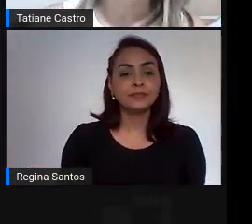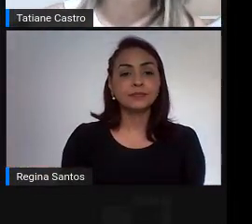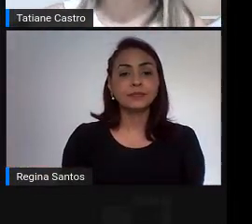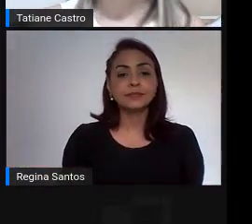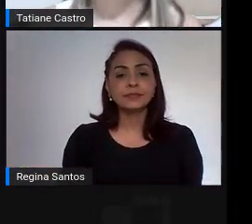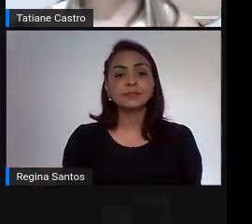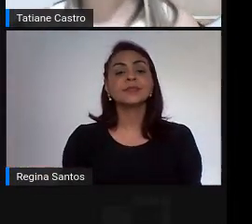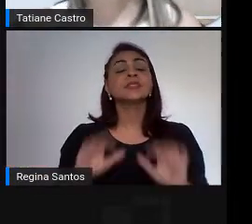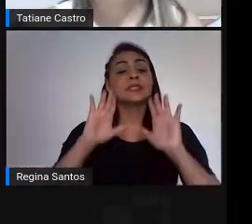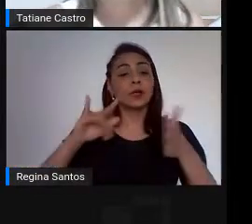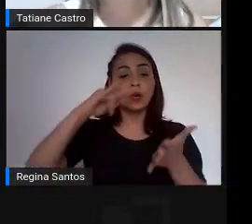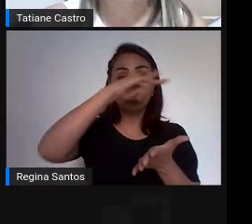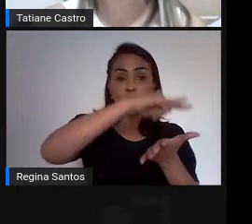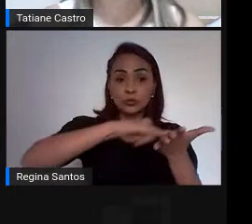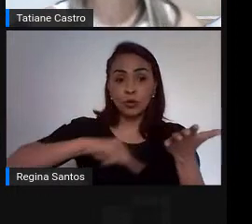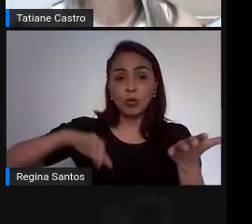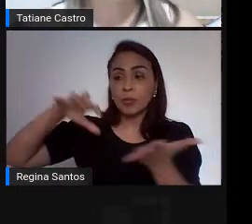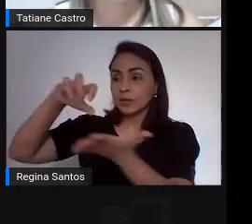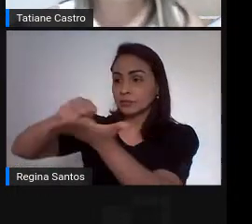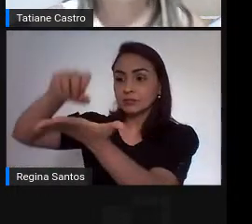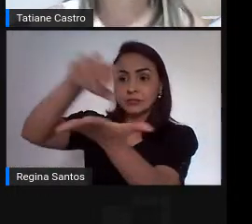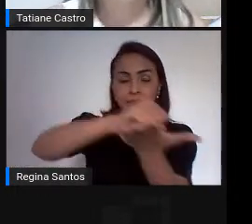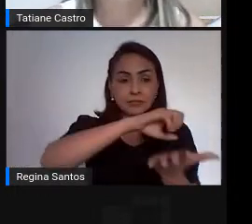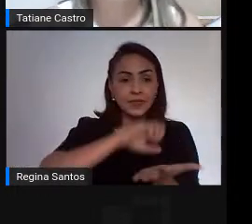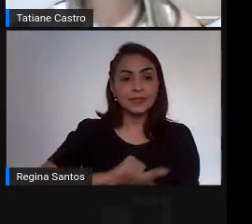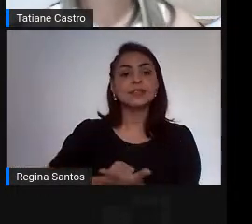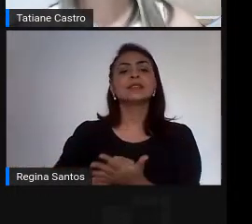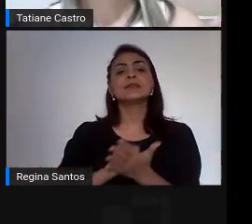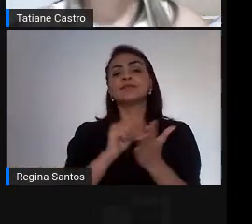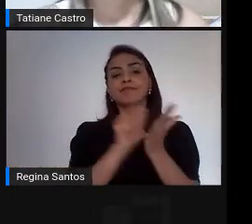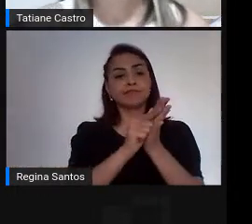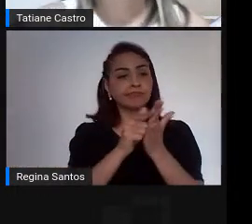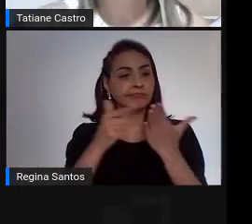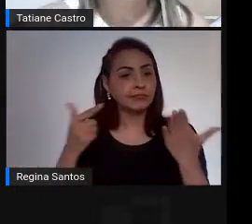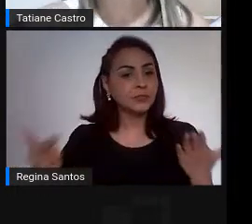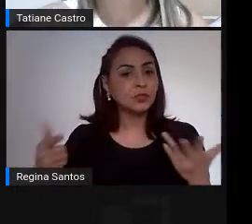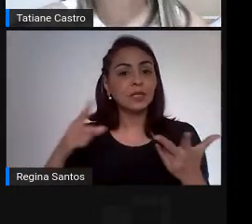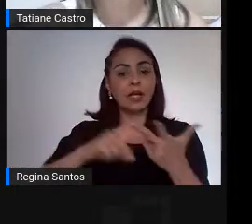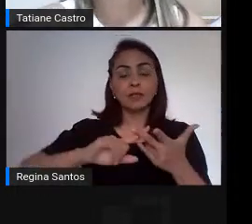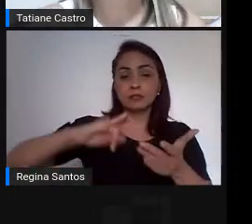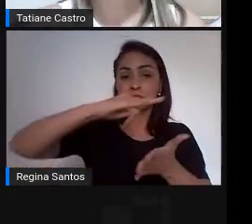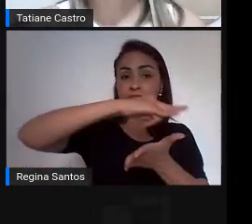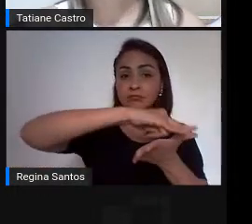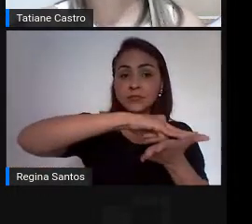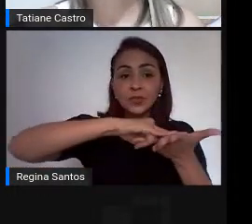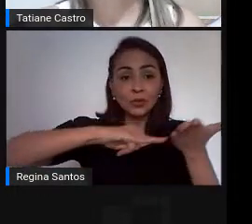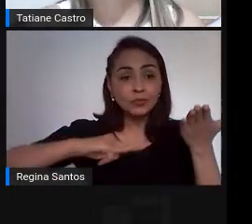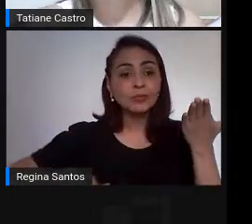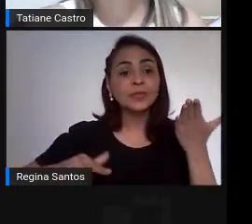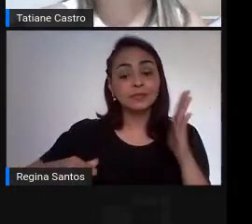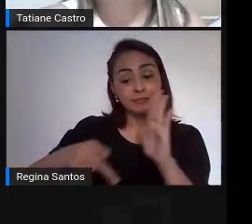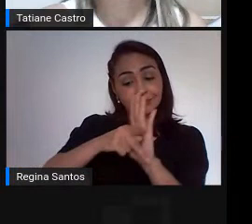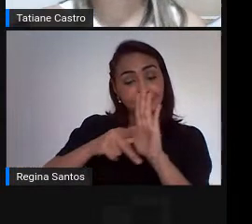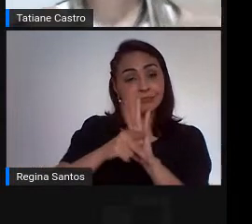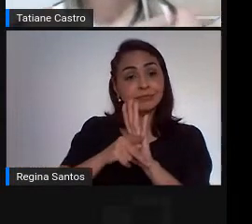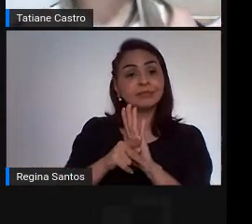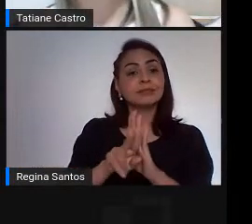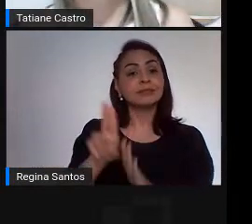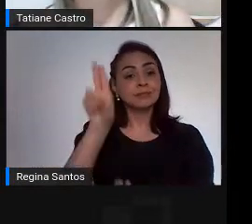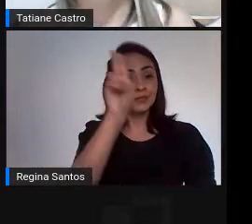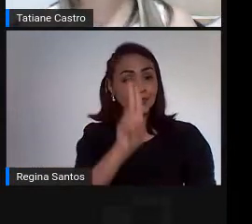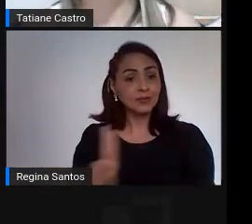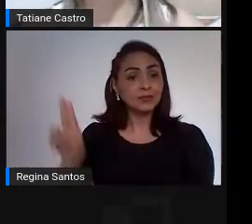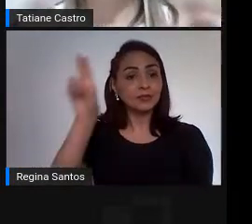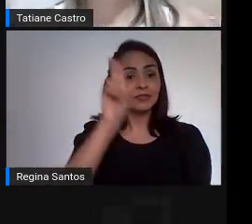documentais, diário oficial, documentos que estavam na universidade, na Diadem,